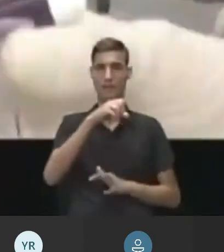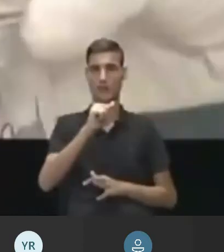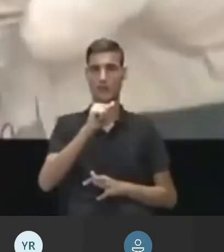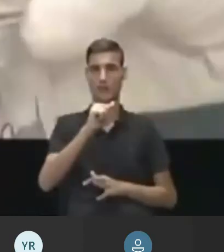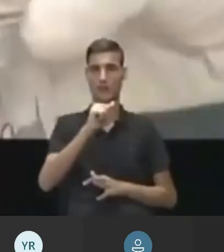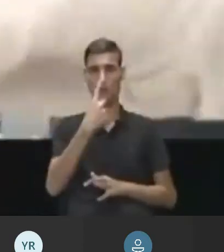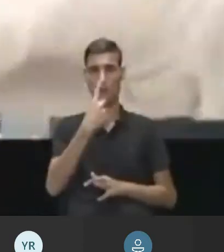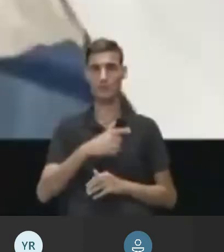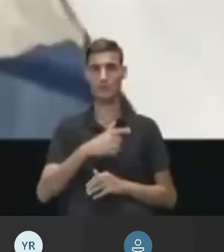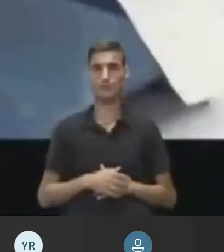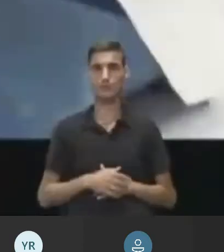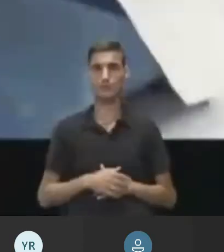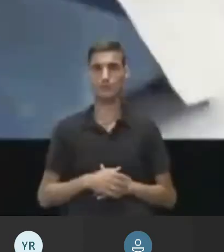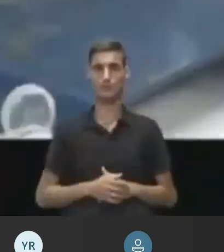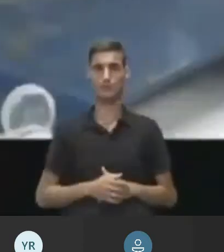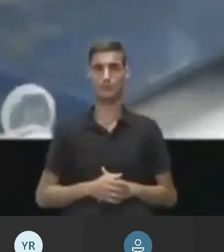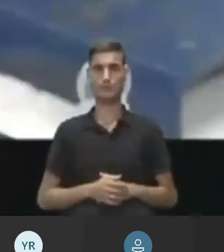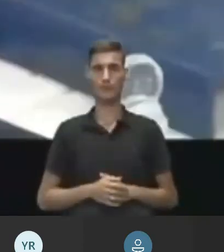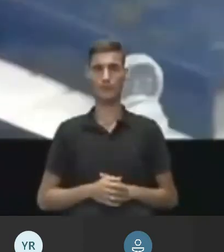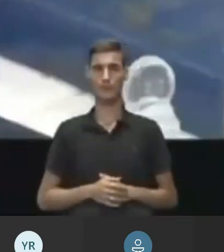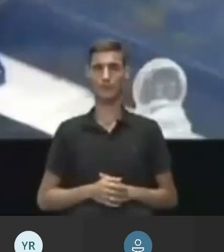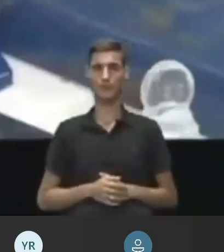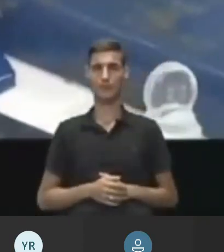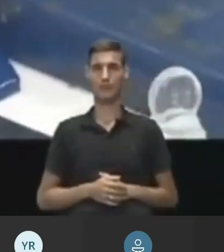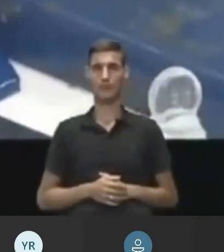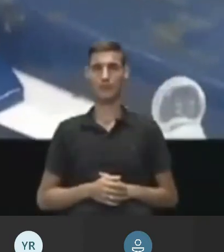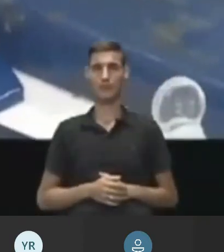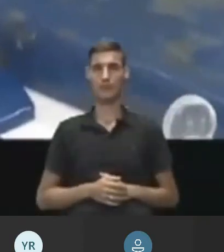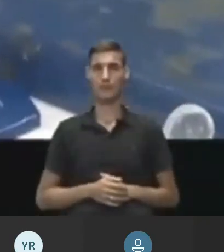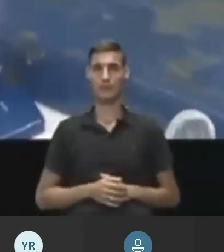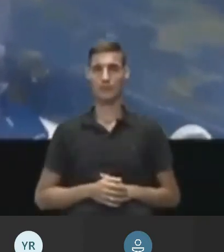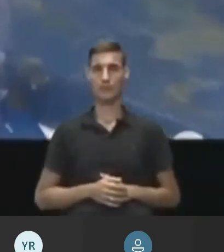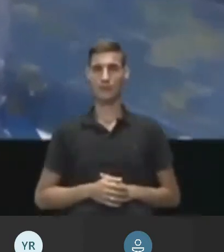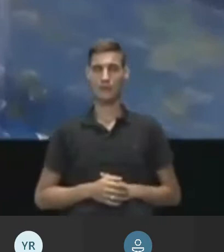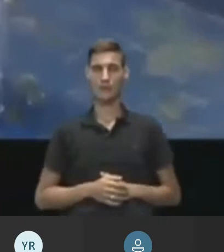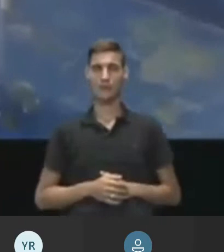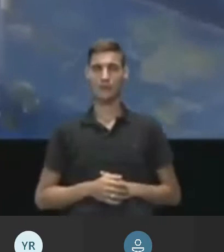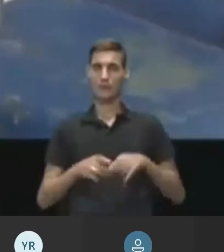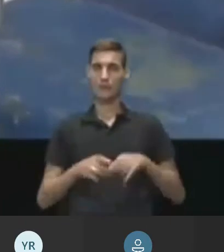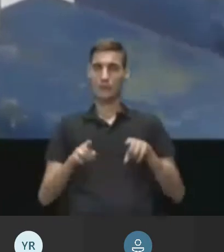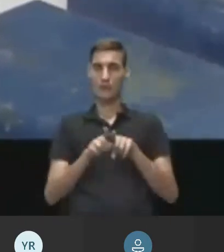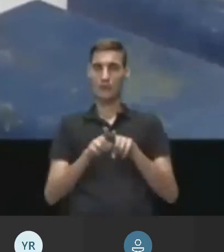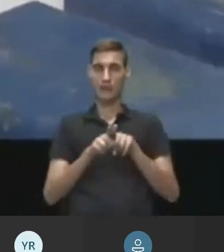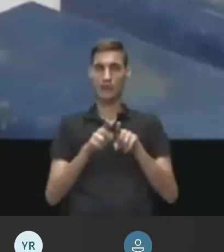ácida. Então, ó, etiqueta, pronto. Isso aí é a minha amostra 1.